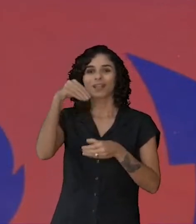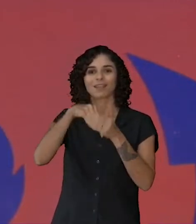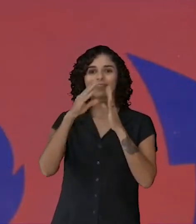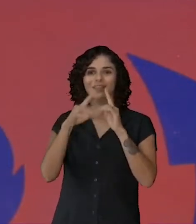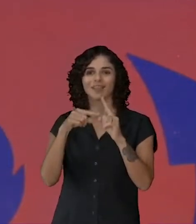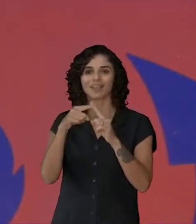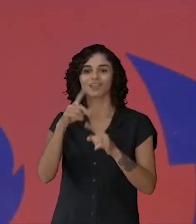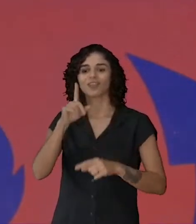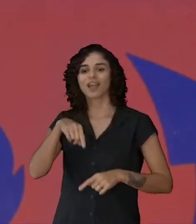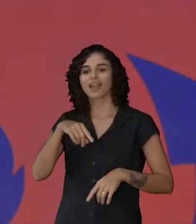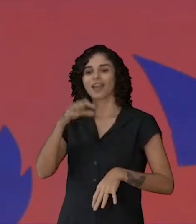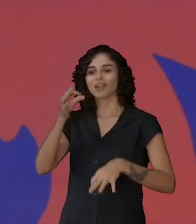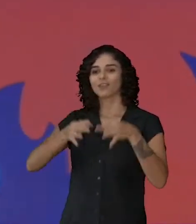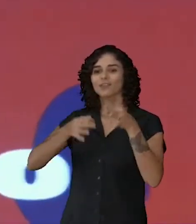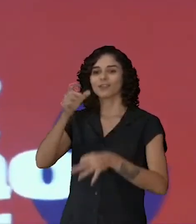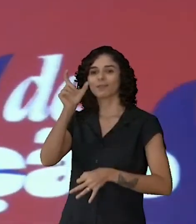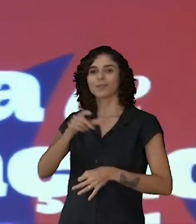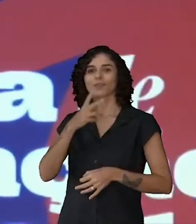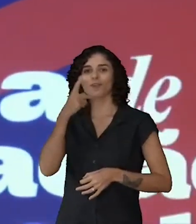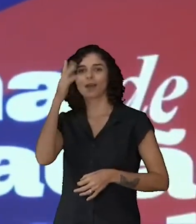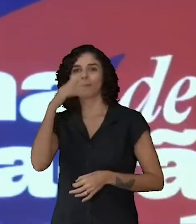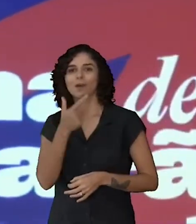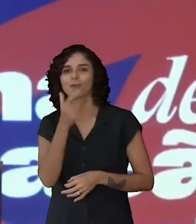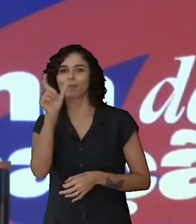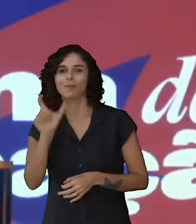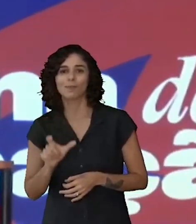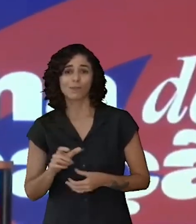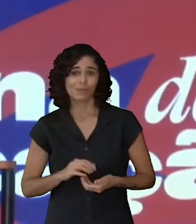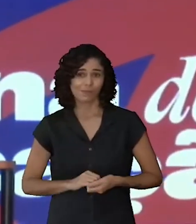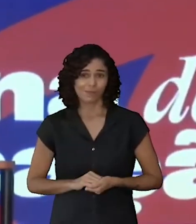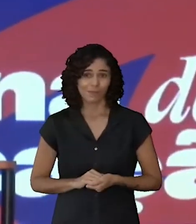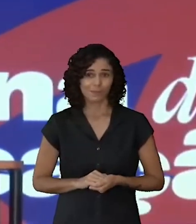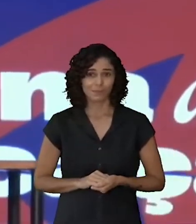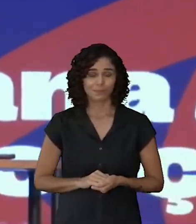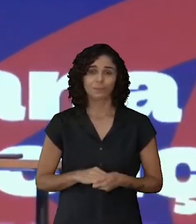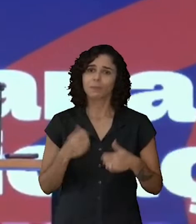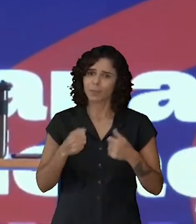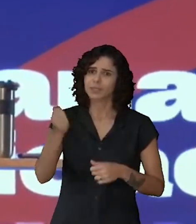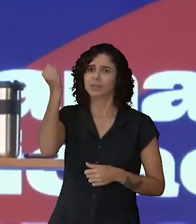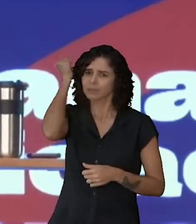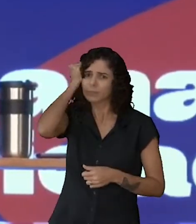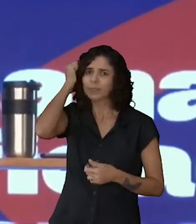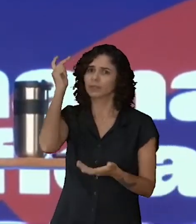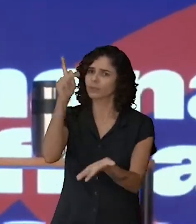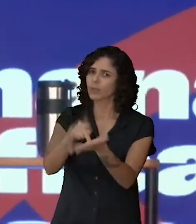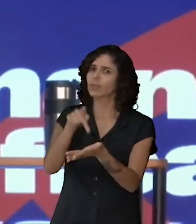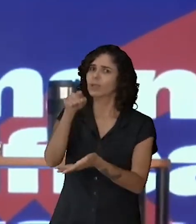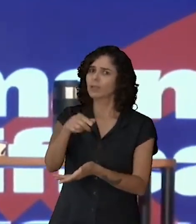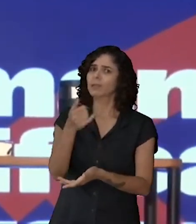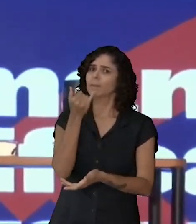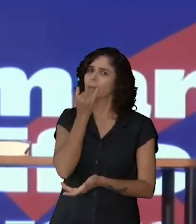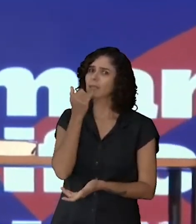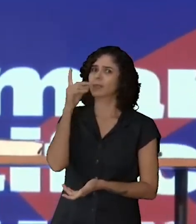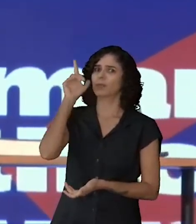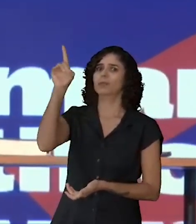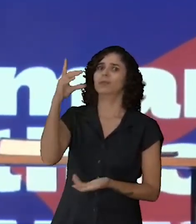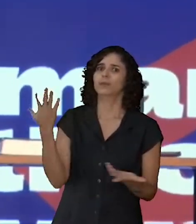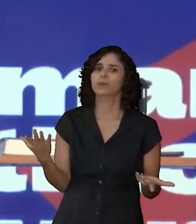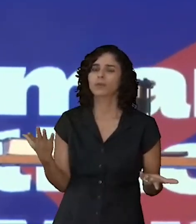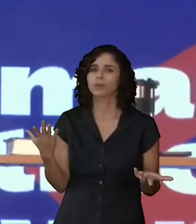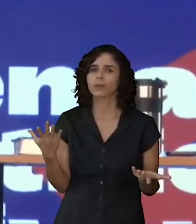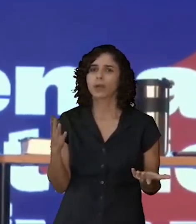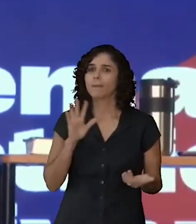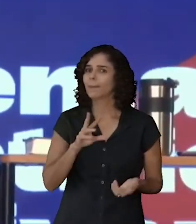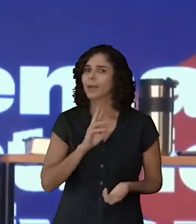o outro e falar mal do outro. A gente precisa se arrepender disso e pedir perdão. E você não vai se